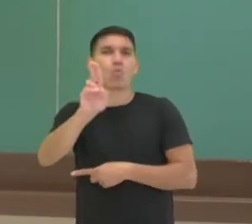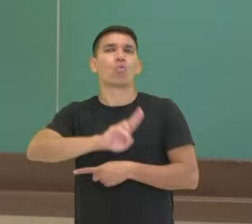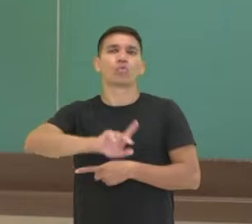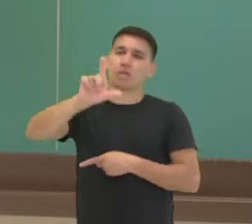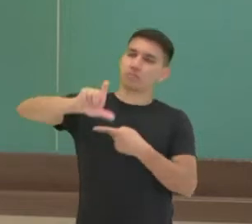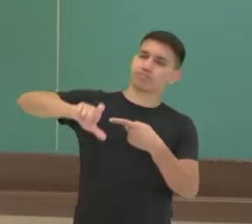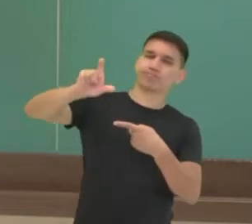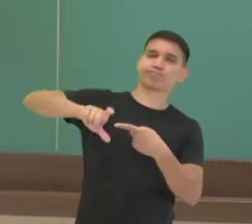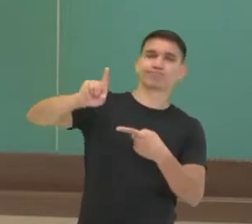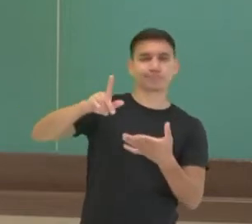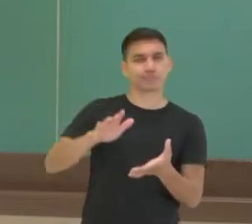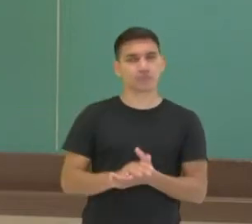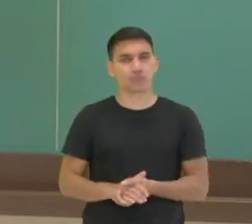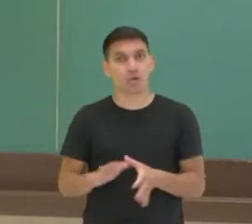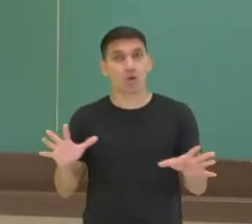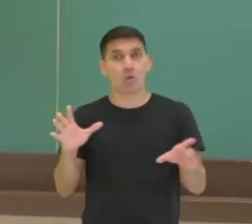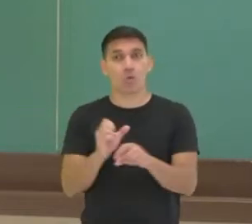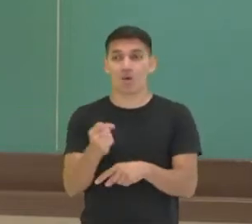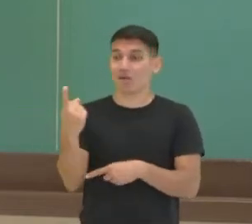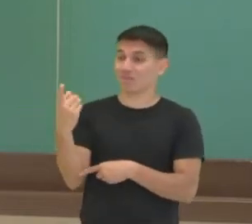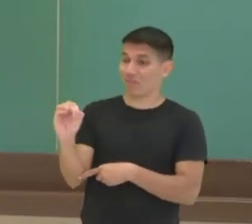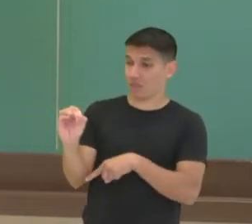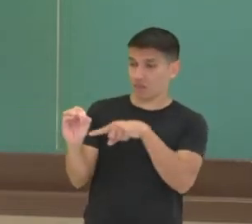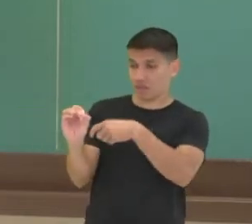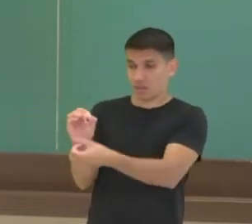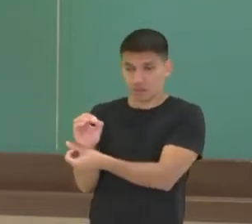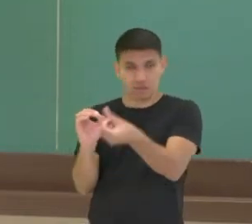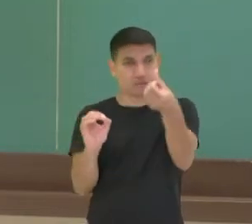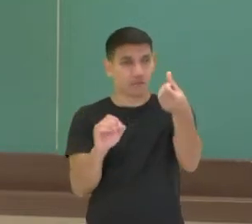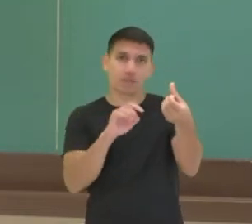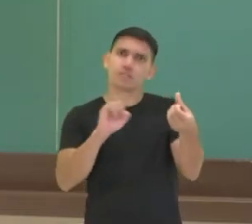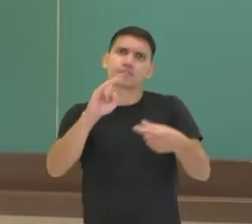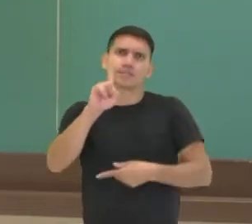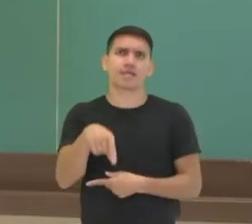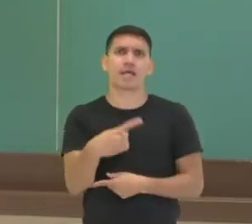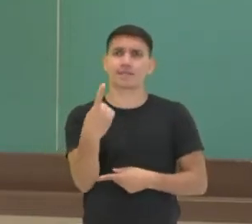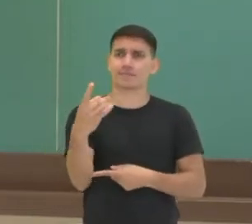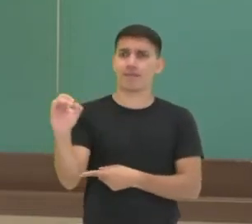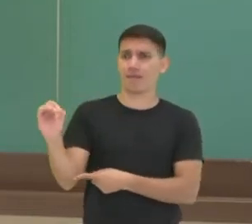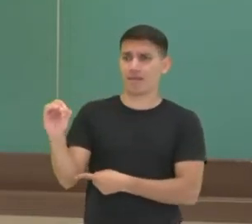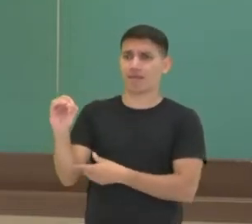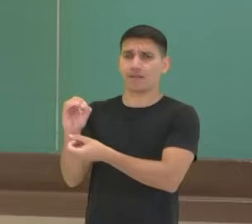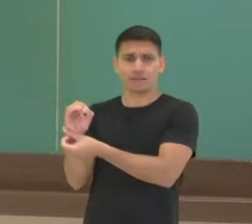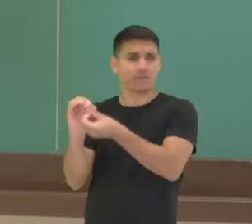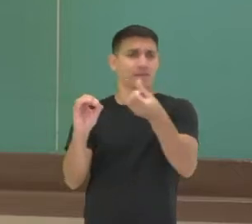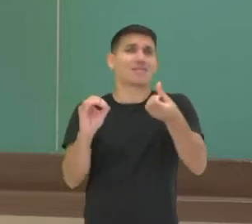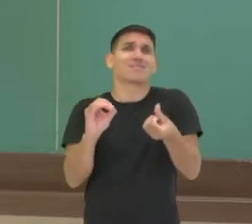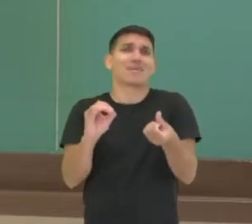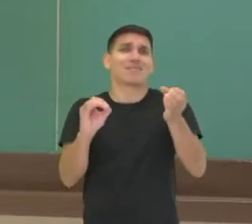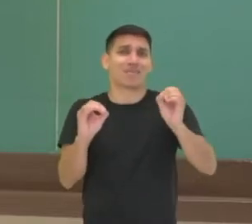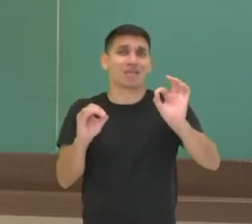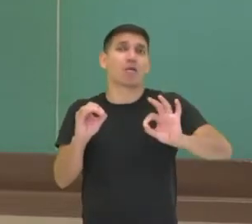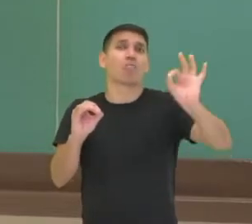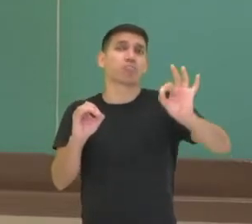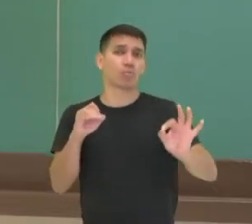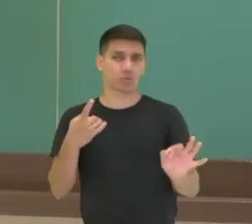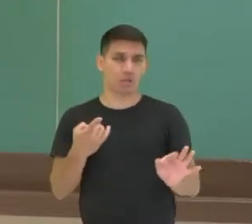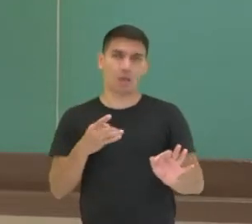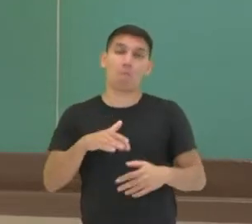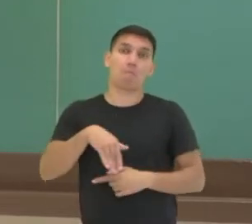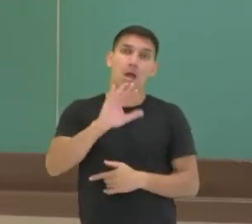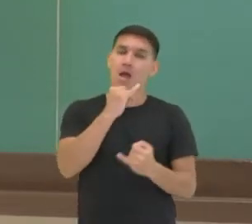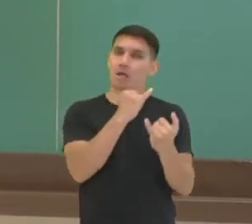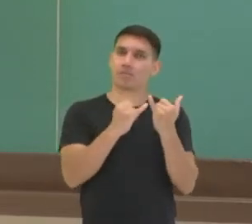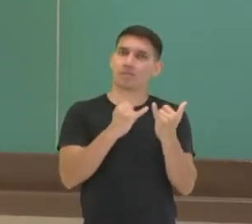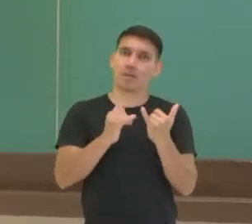Ou seja, de cada 10, 6. Se fosse 100, seriam 60, né? Então temos uma média aí de mais da metade, mais